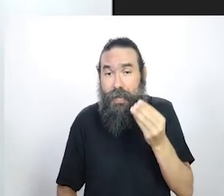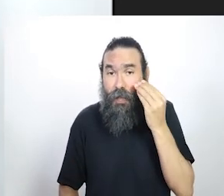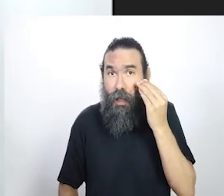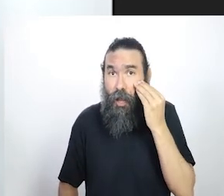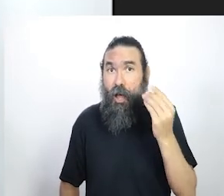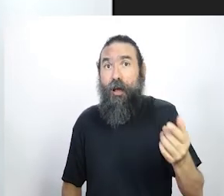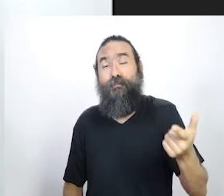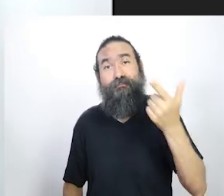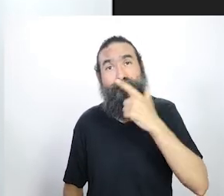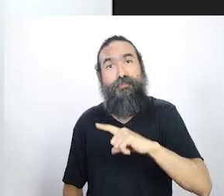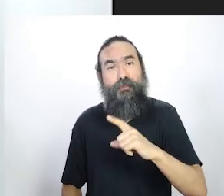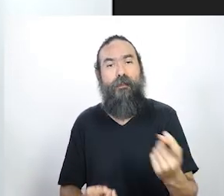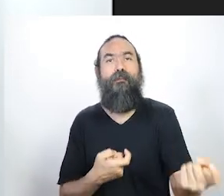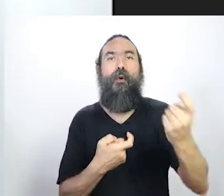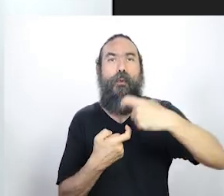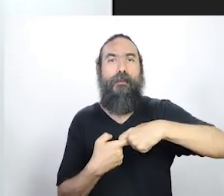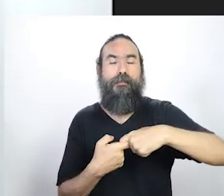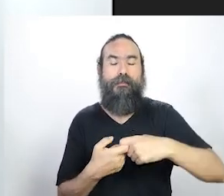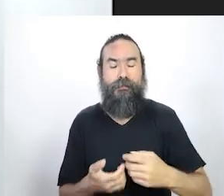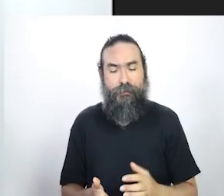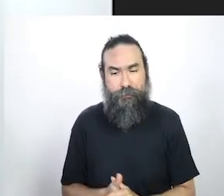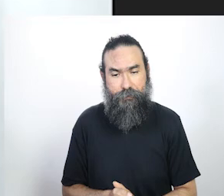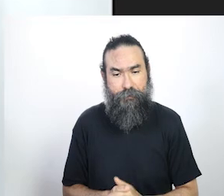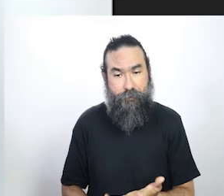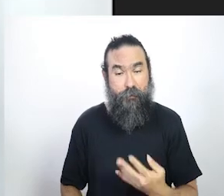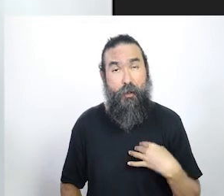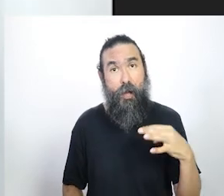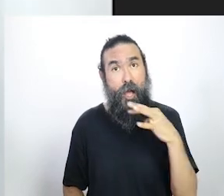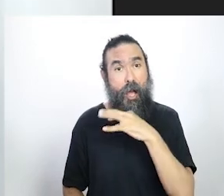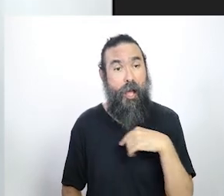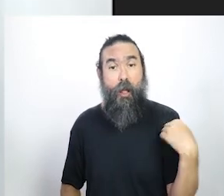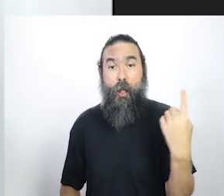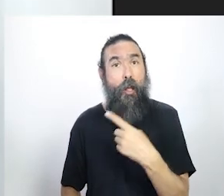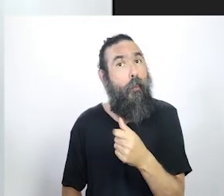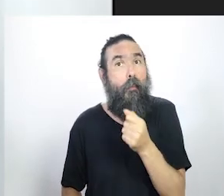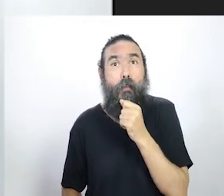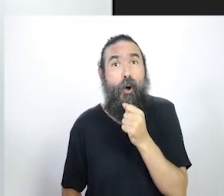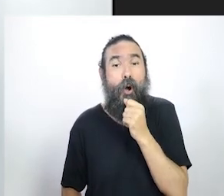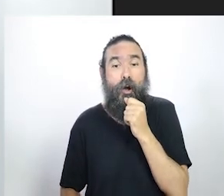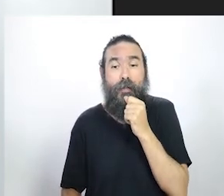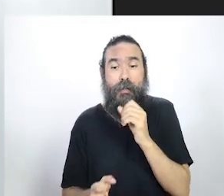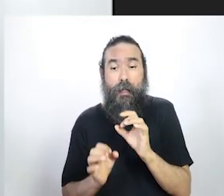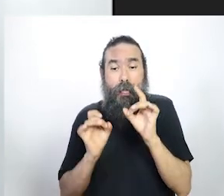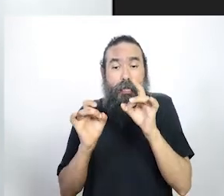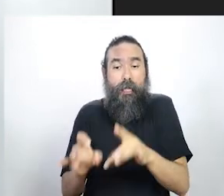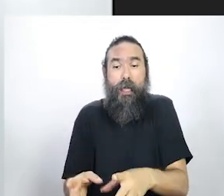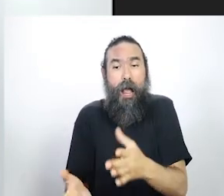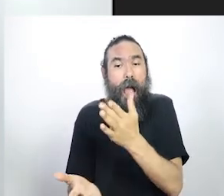fazer esse trabalho. Então, eu acho que a gente não pode deixar acabar, eu acho que a gente